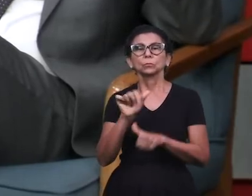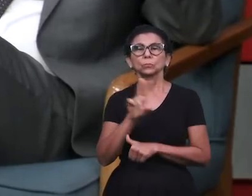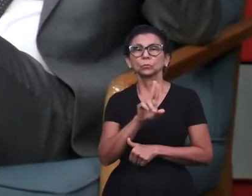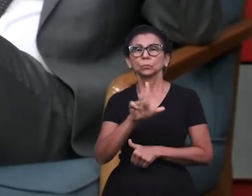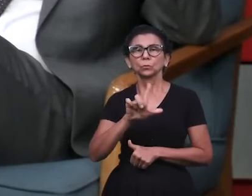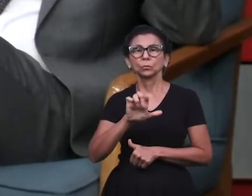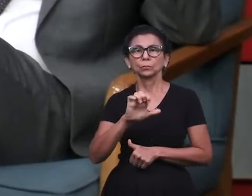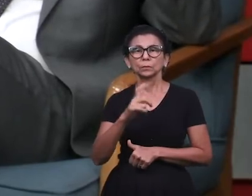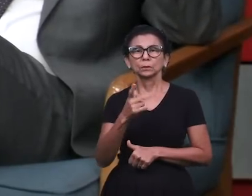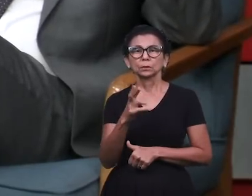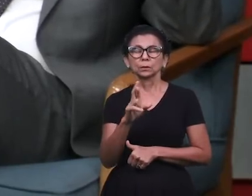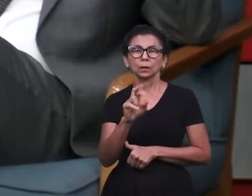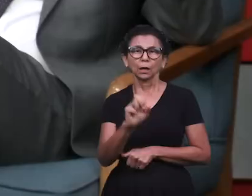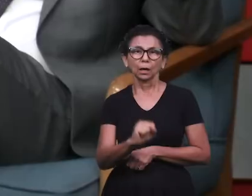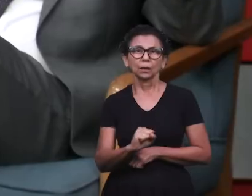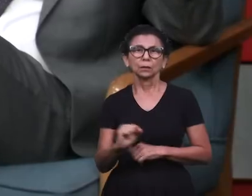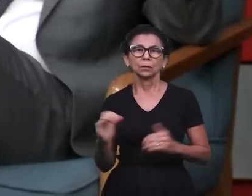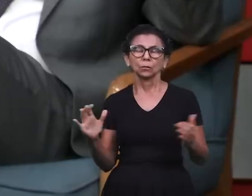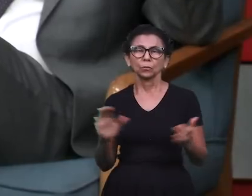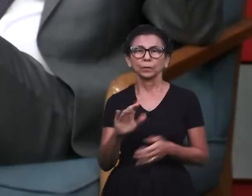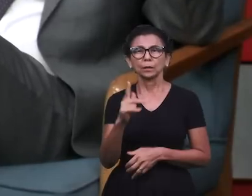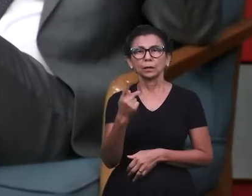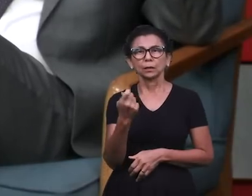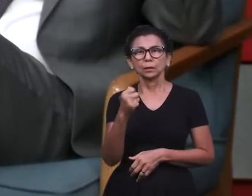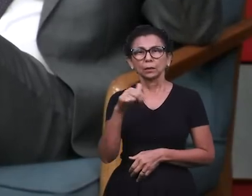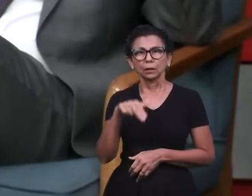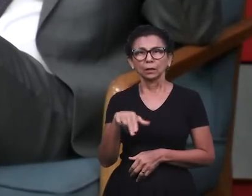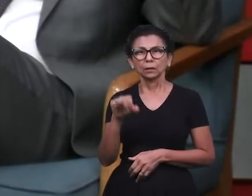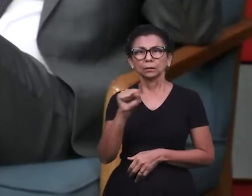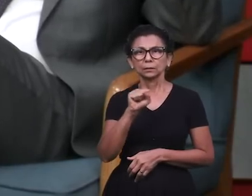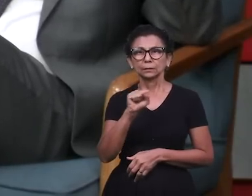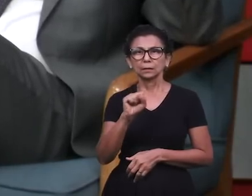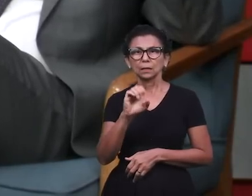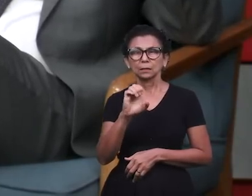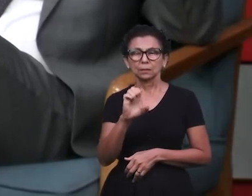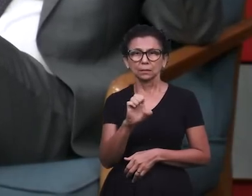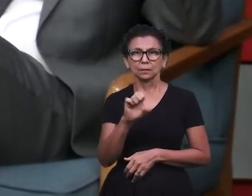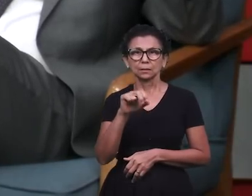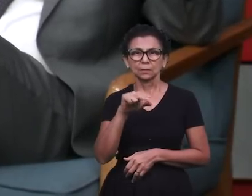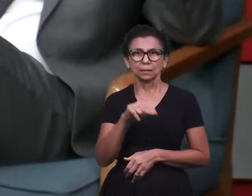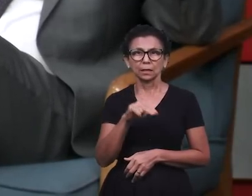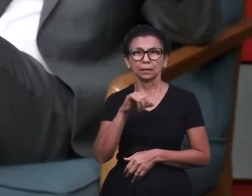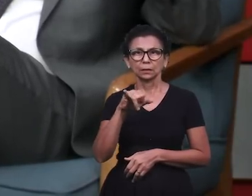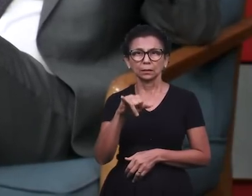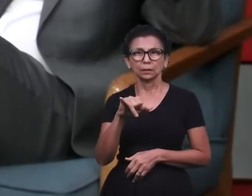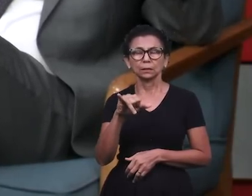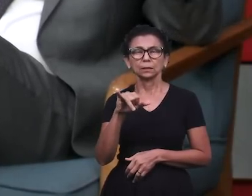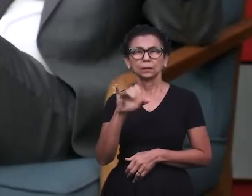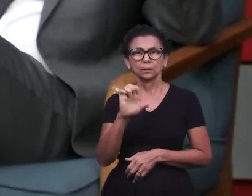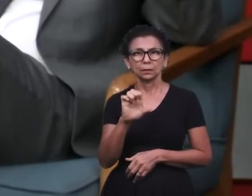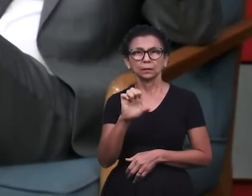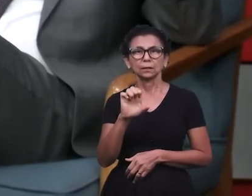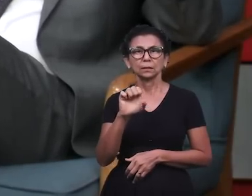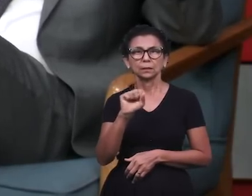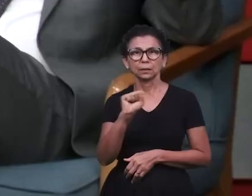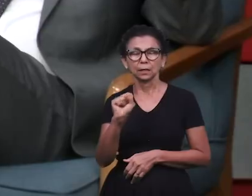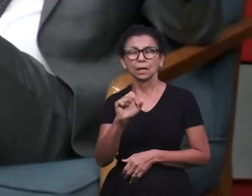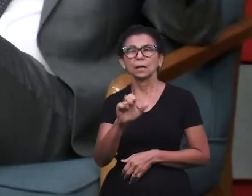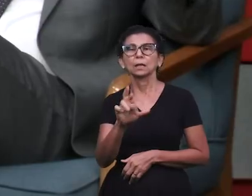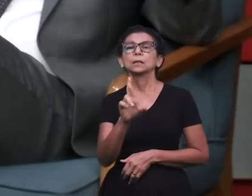no nosso tempo, de hanseníase, não é? Que é a doença de Hansen, que é a doença